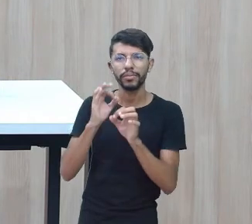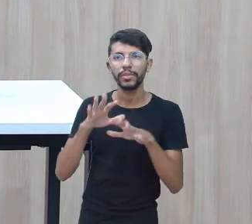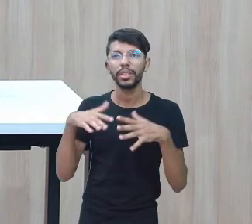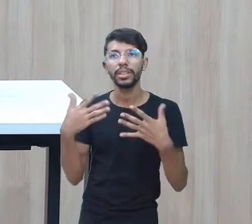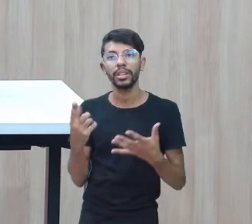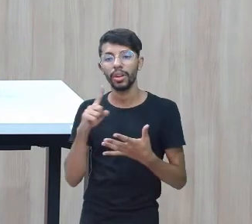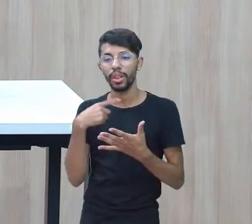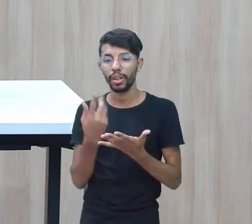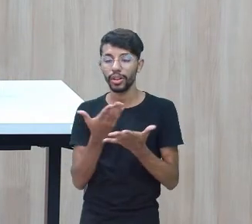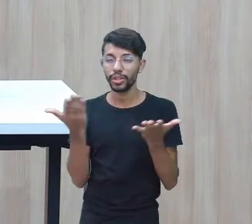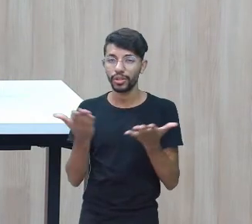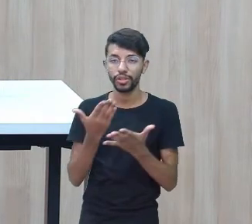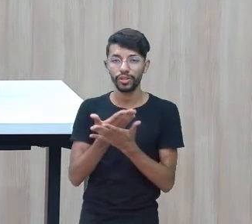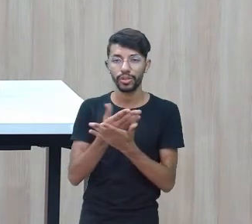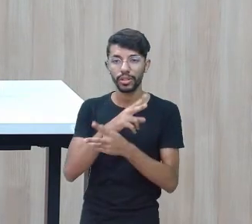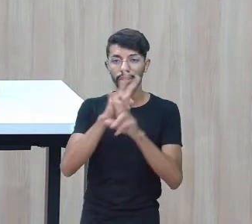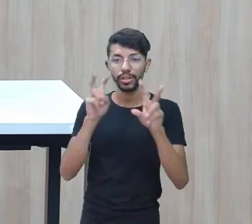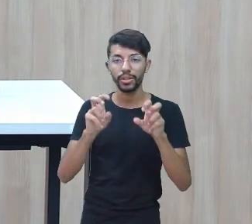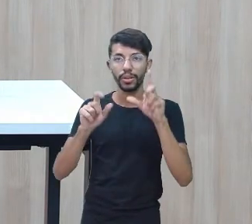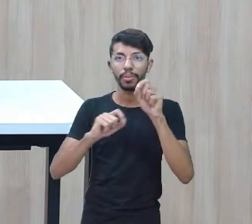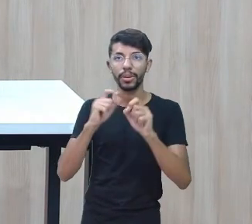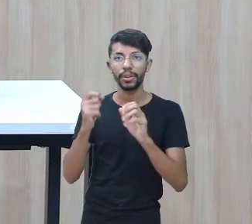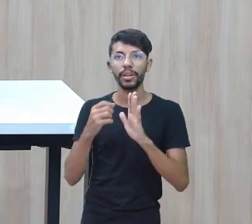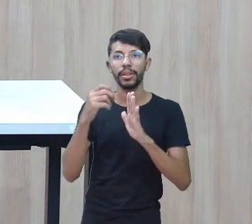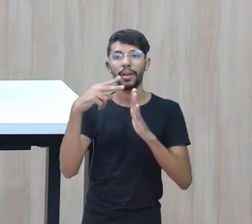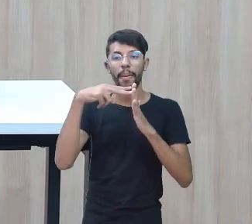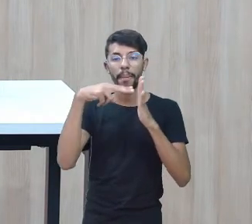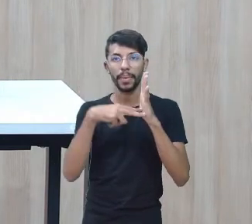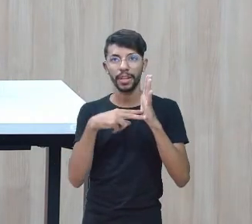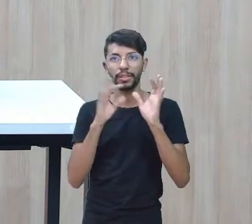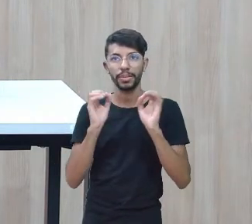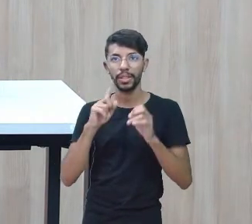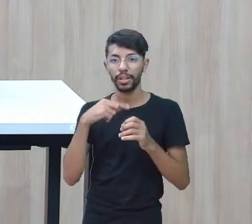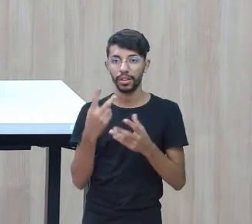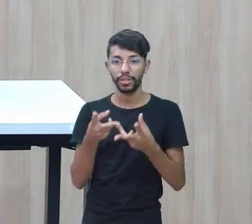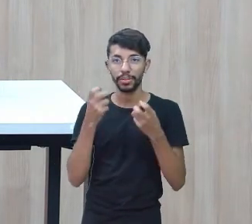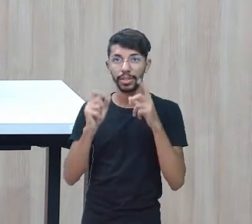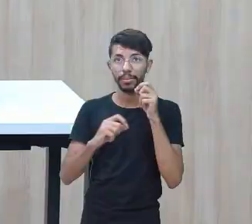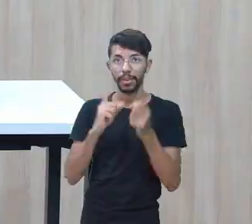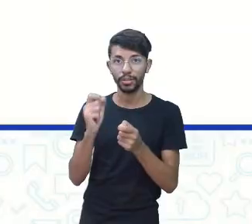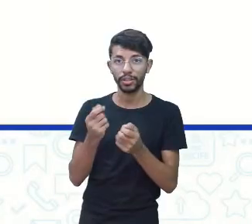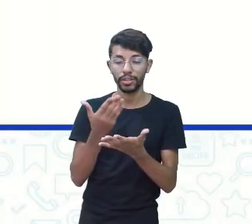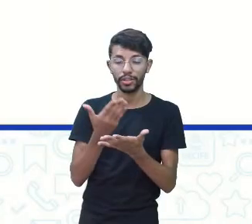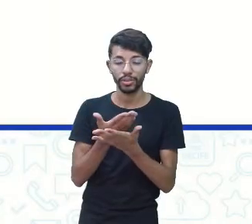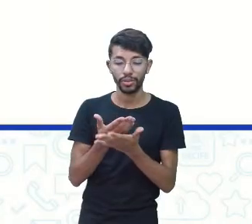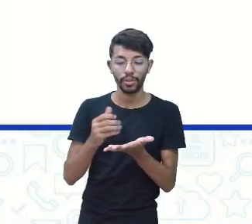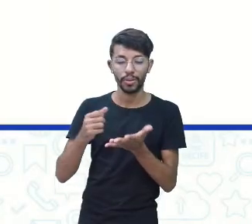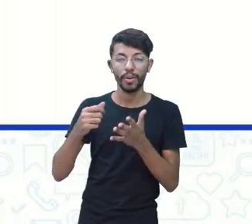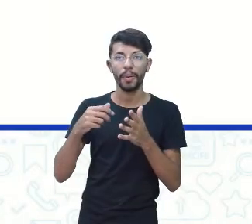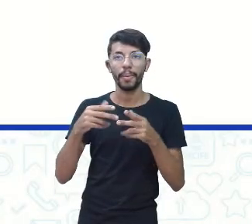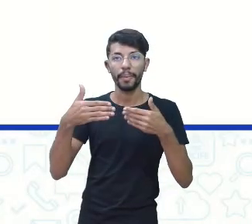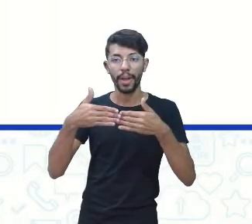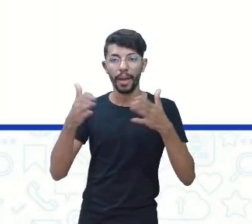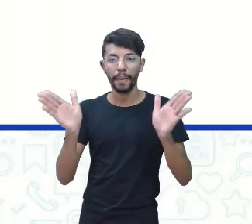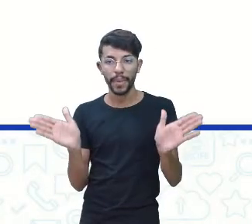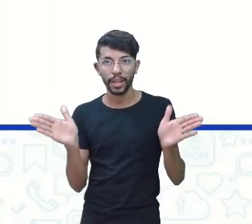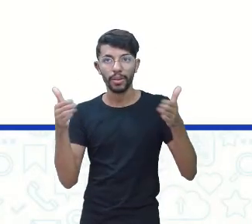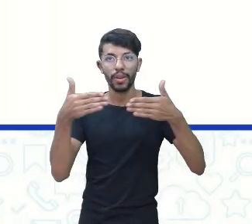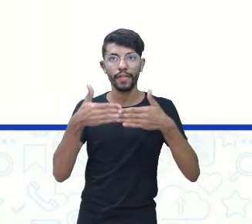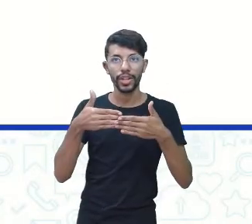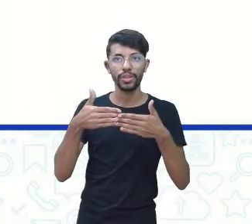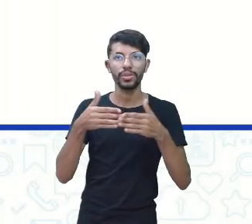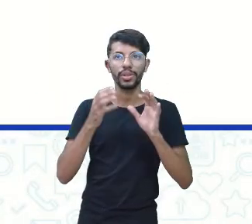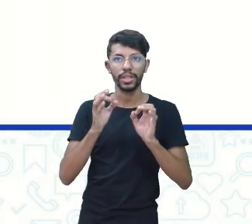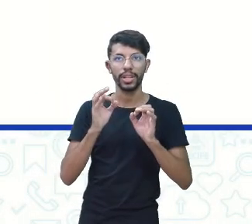basicamente, sobre os prismas. E os prismas a gente observou a planificação, faces retangulares e 2 tampinhas, né?